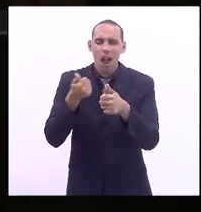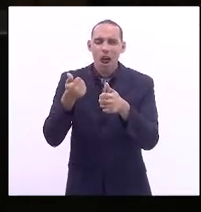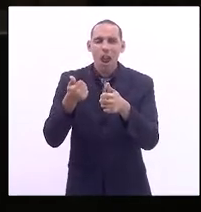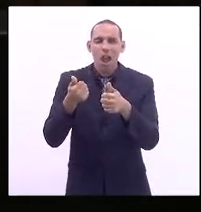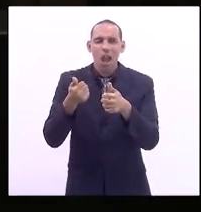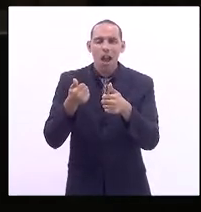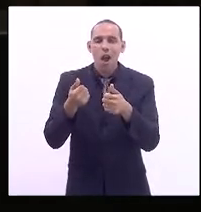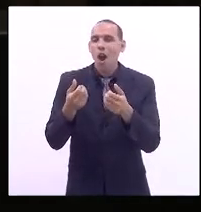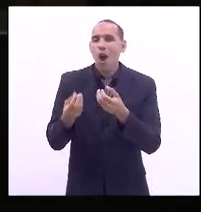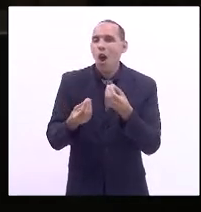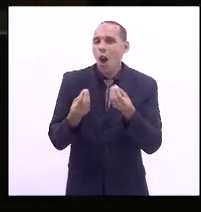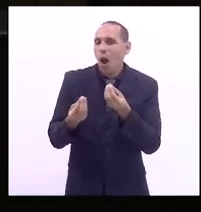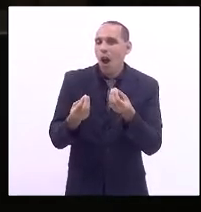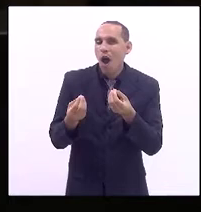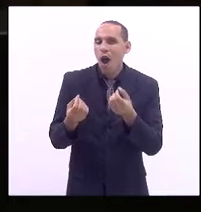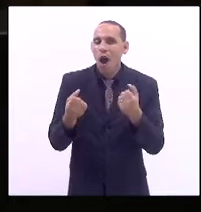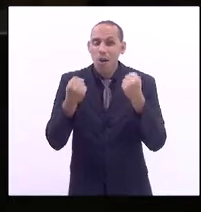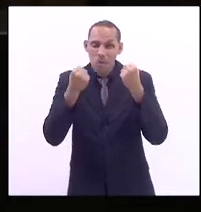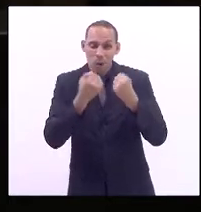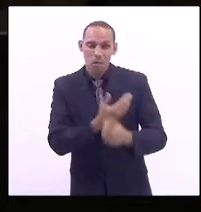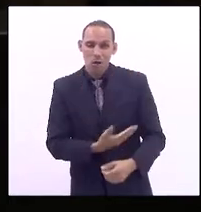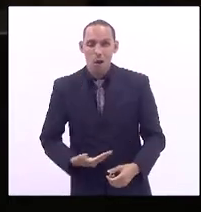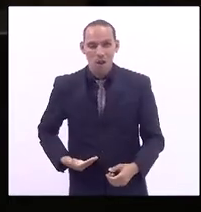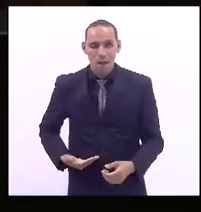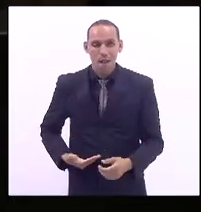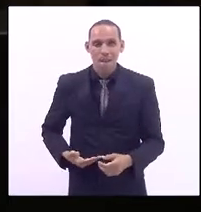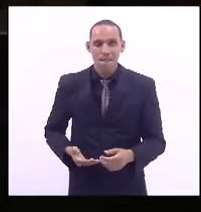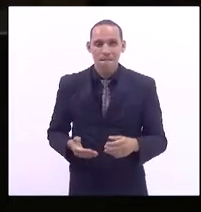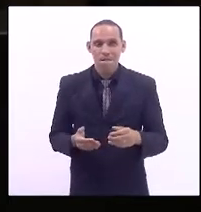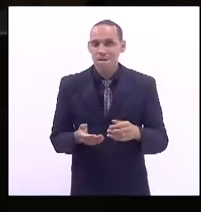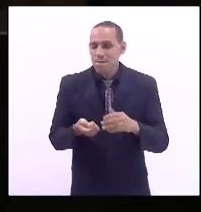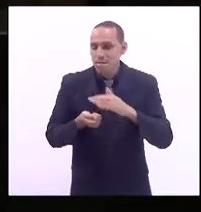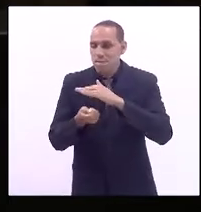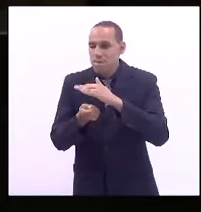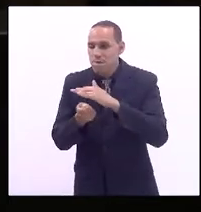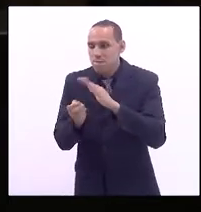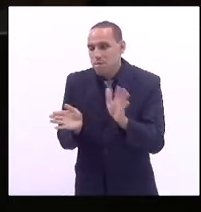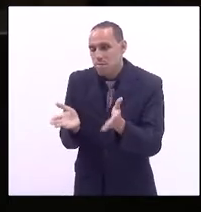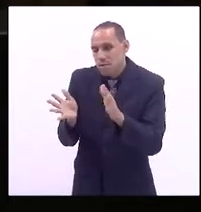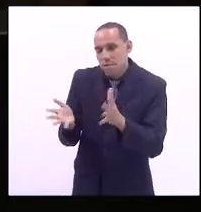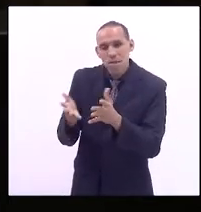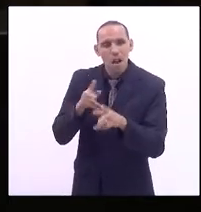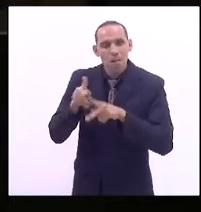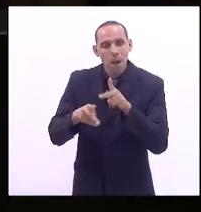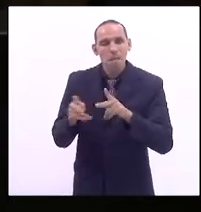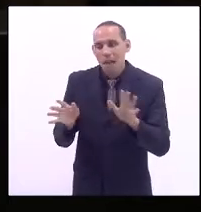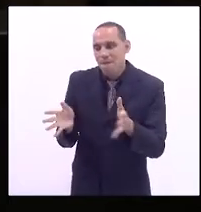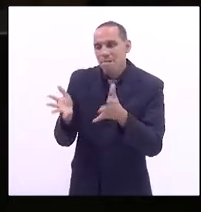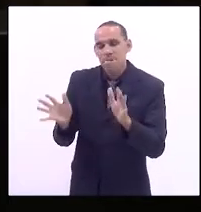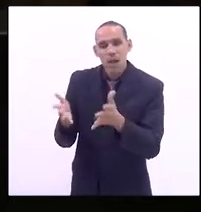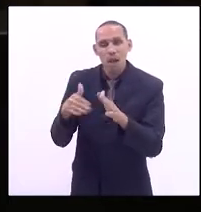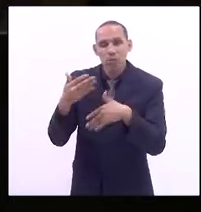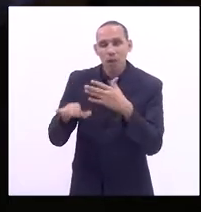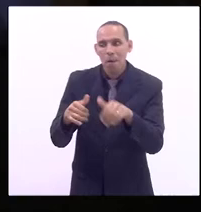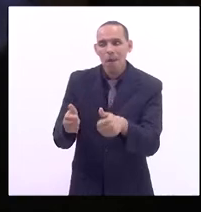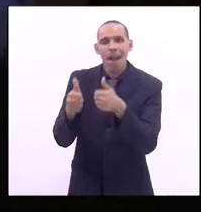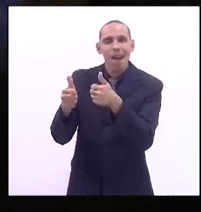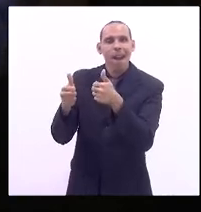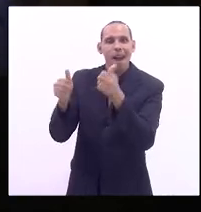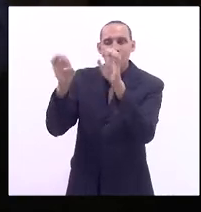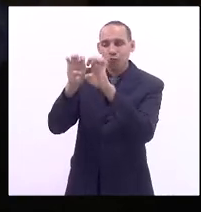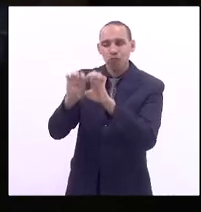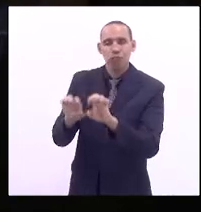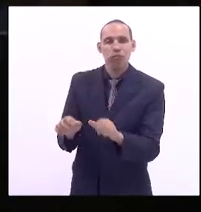foi bancada pelo poder público ou seja por toda a população é mas é por Zinho foi estruturada